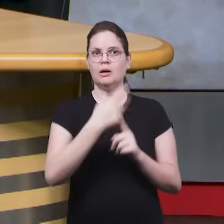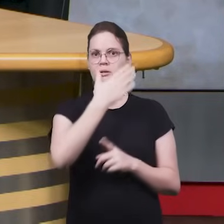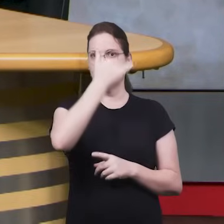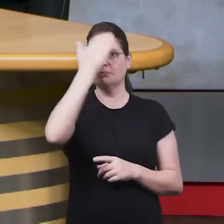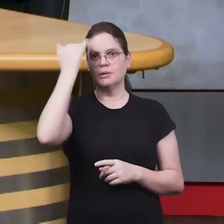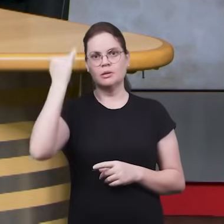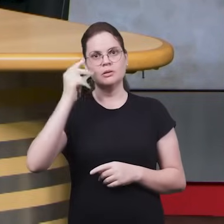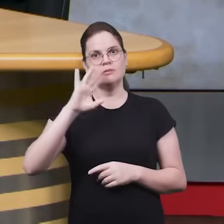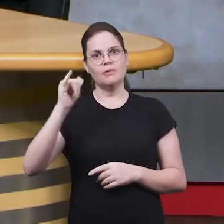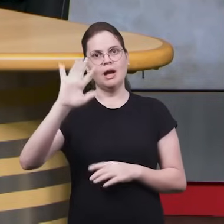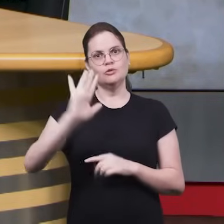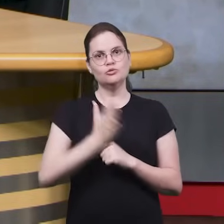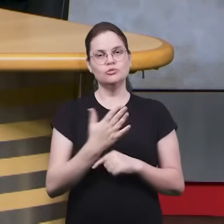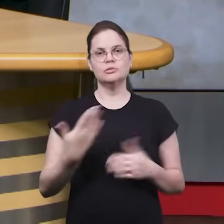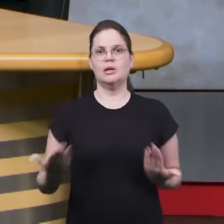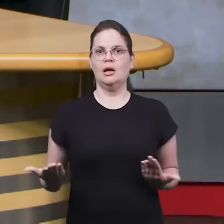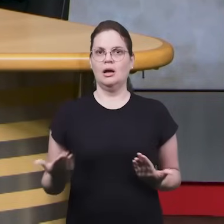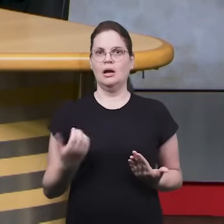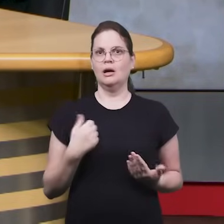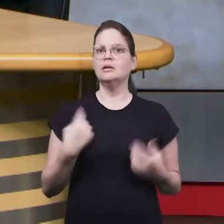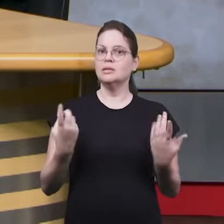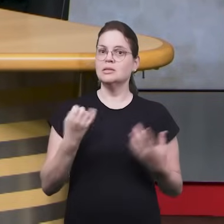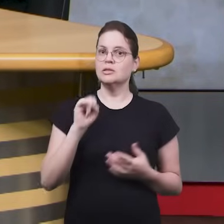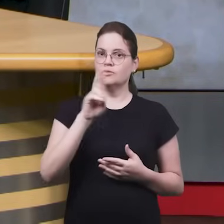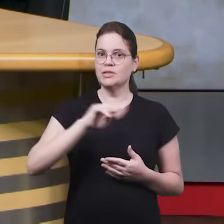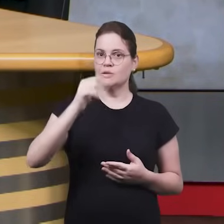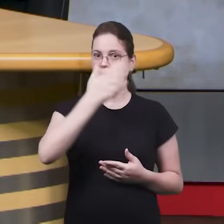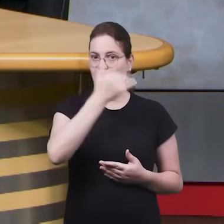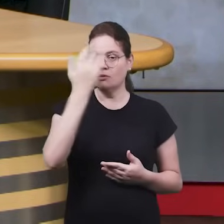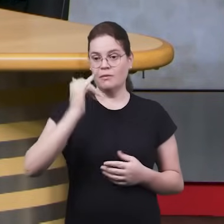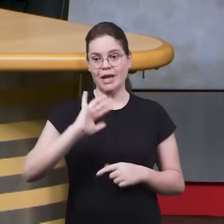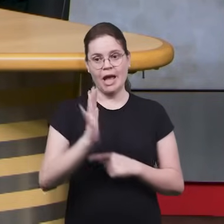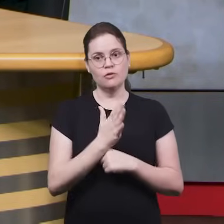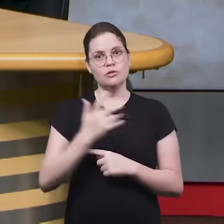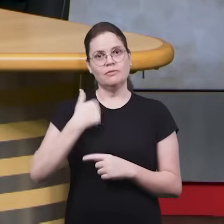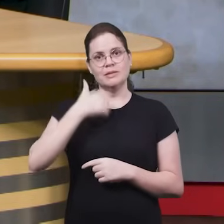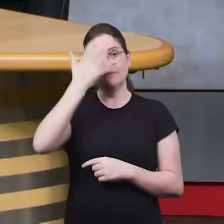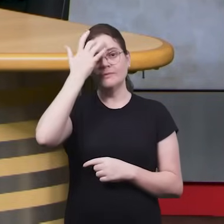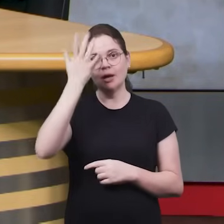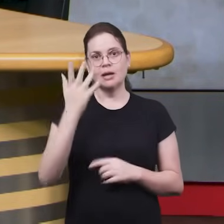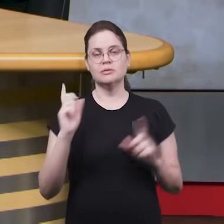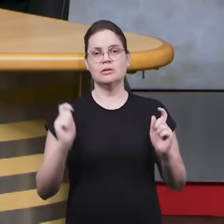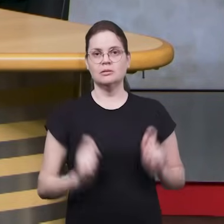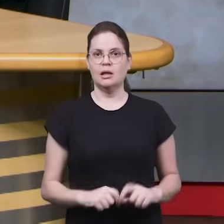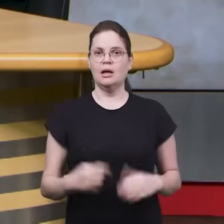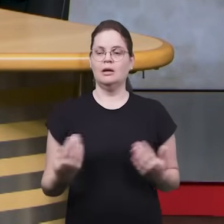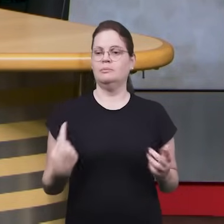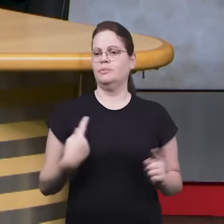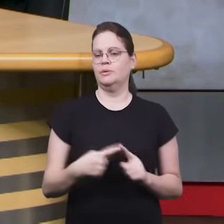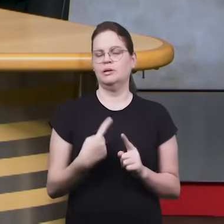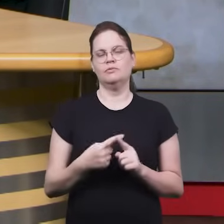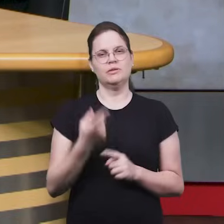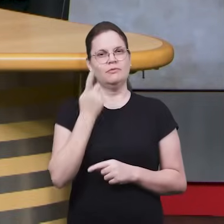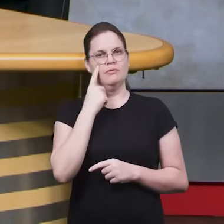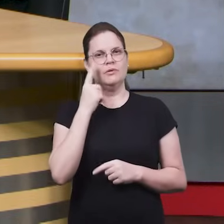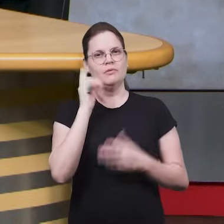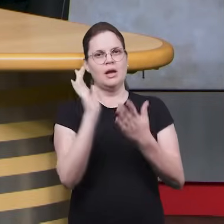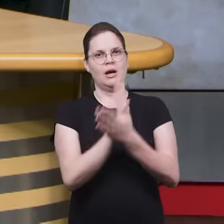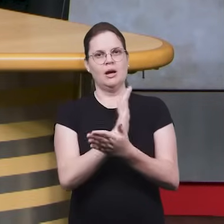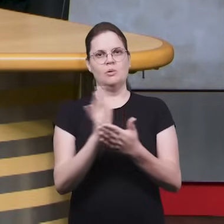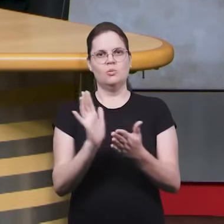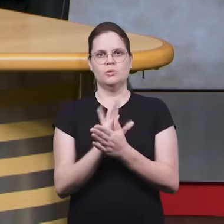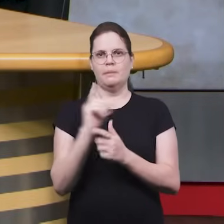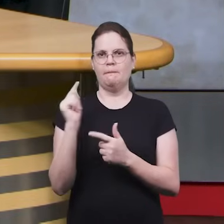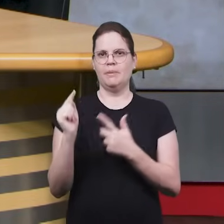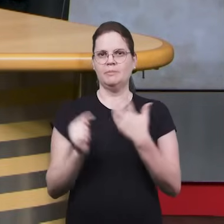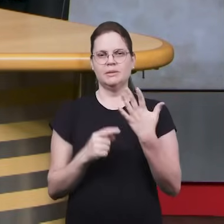ajuda muito. E muito. Facilita a vida. Exatamente, ela facilita a vida. Ela te coloca diante de situações que